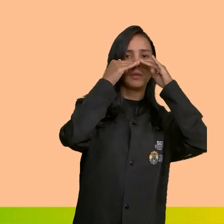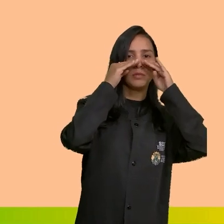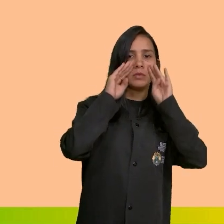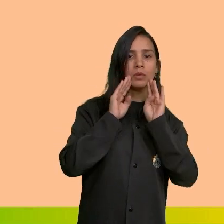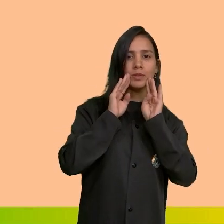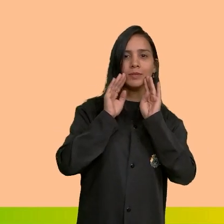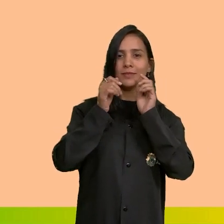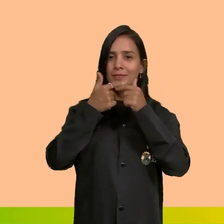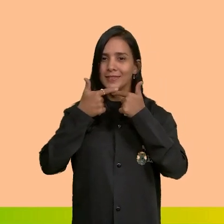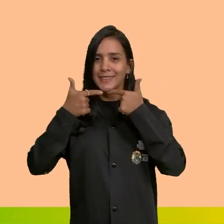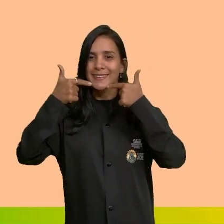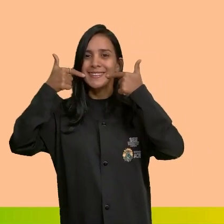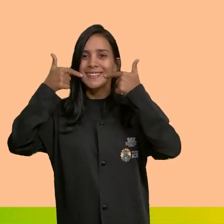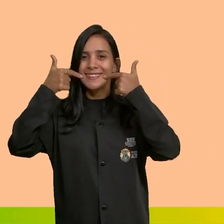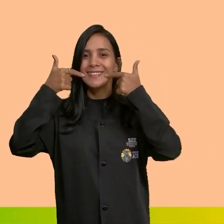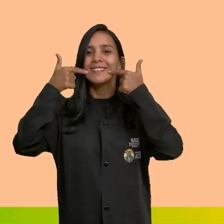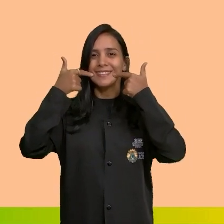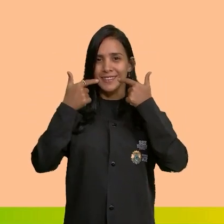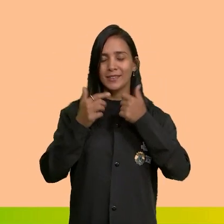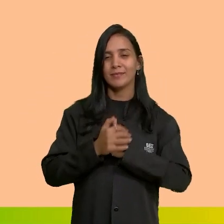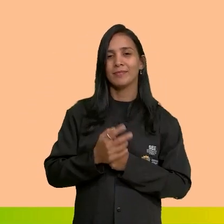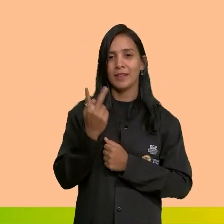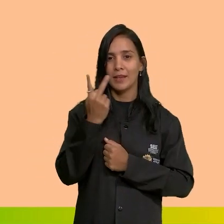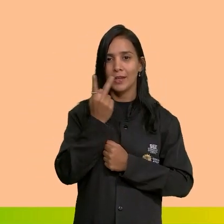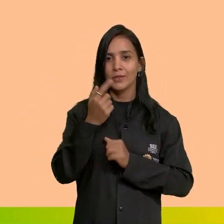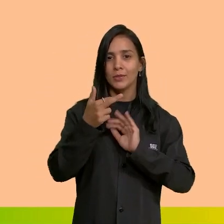chorando representa a comédia.